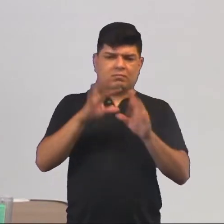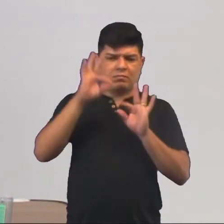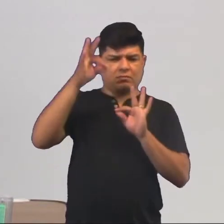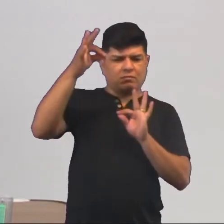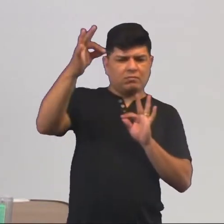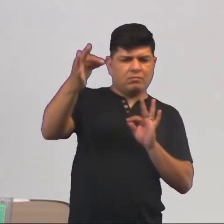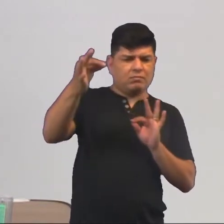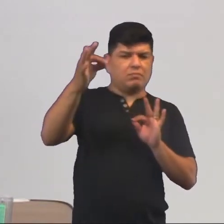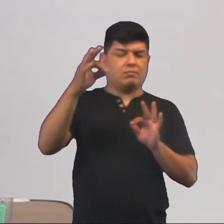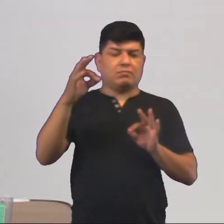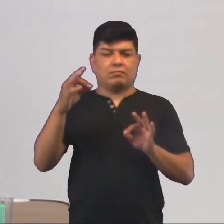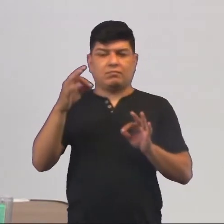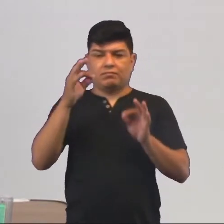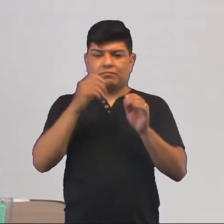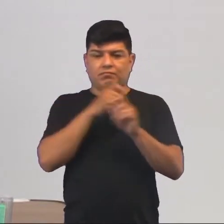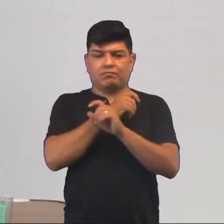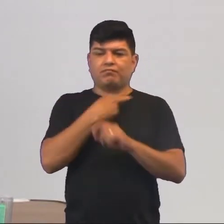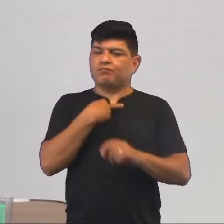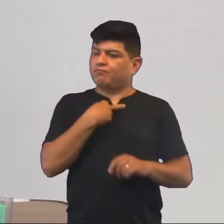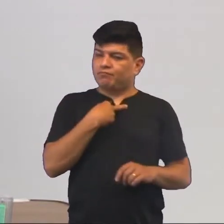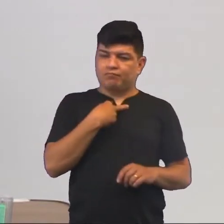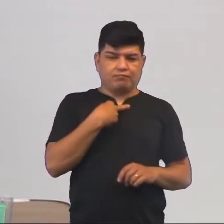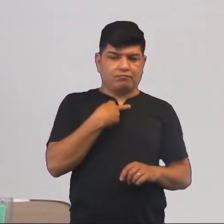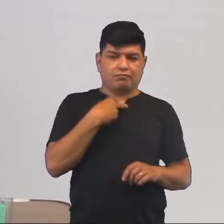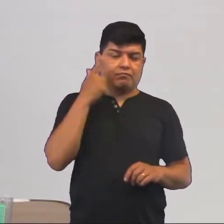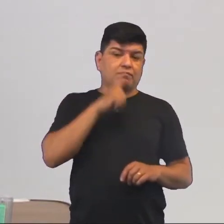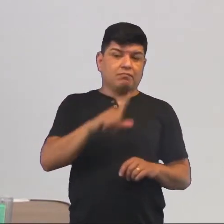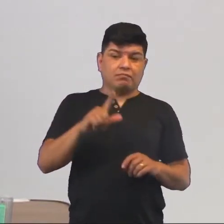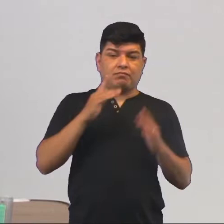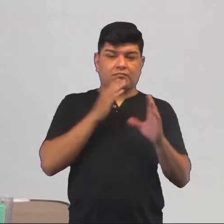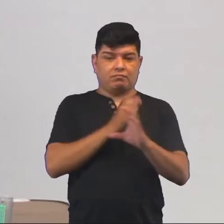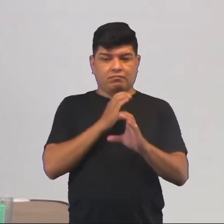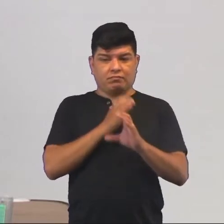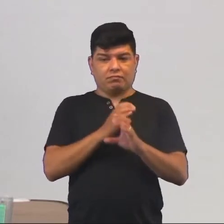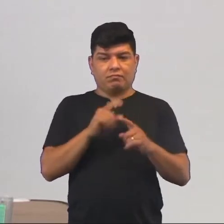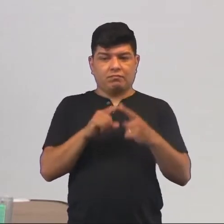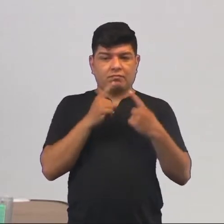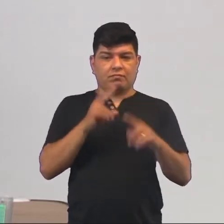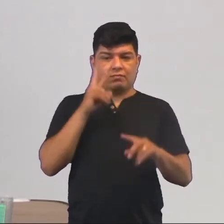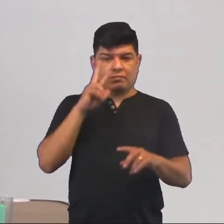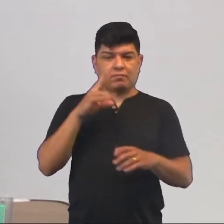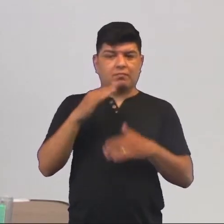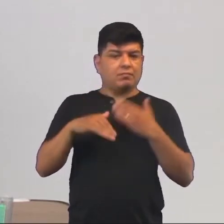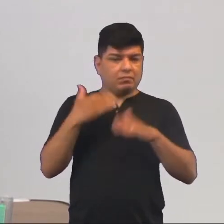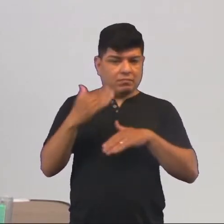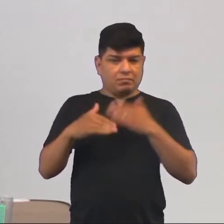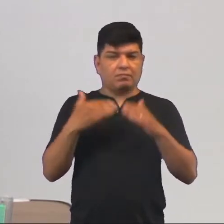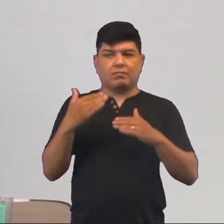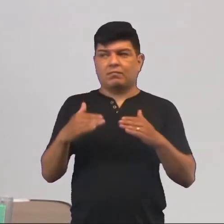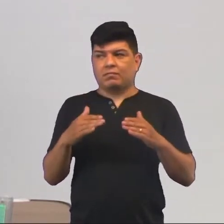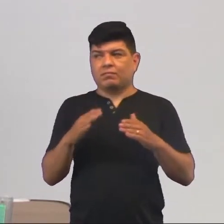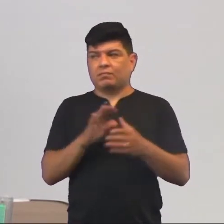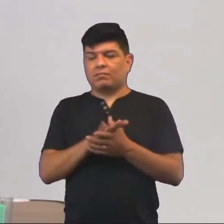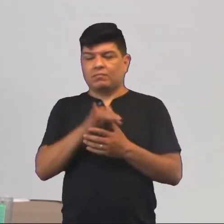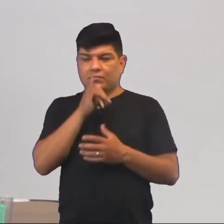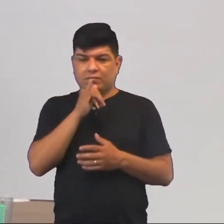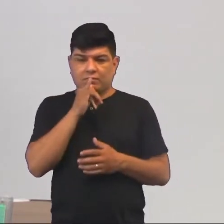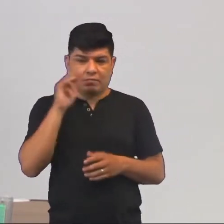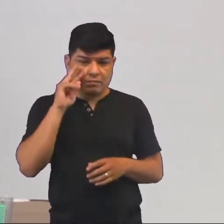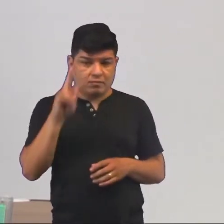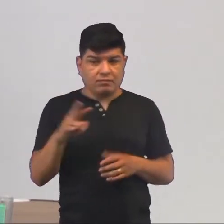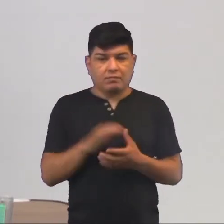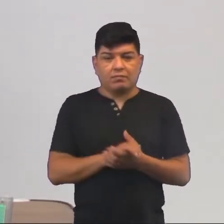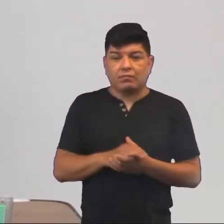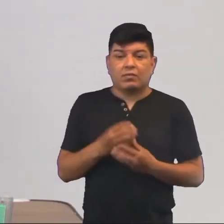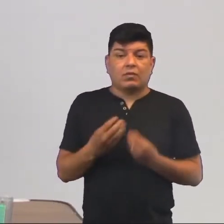distantes, exatamente não é possível acontecer esse tipo de comunicação. Mas a gente vê os avanços aí. Esse é só um exemplo para você